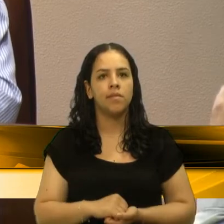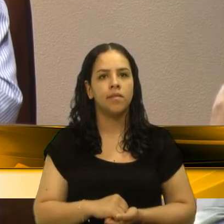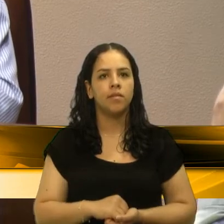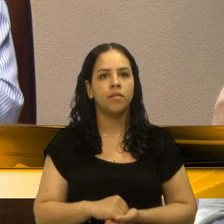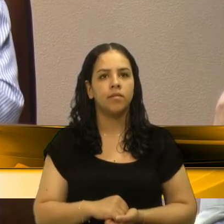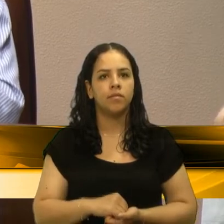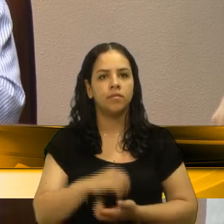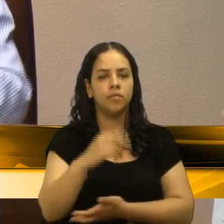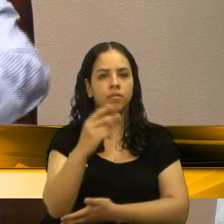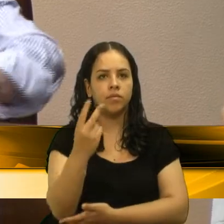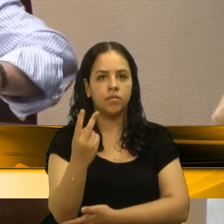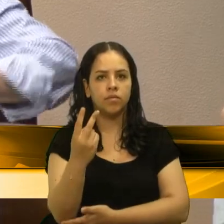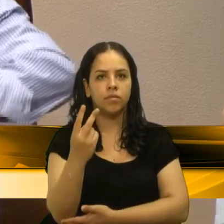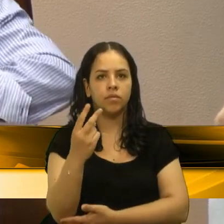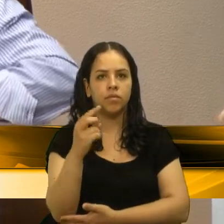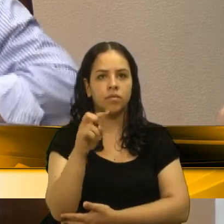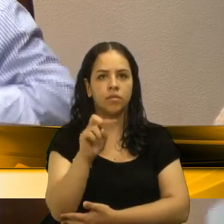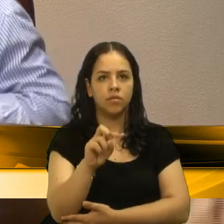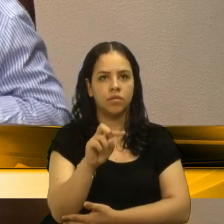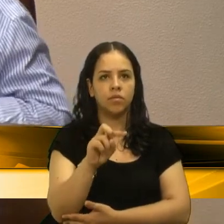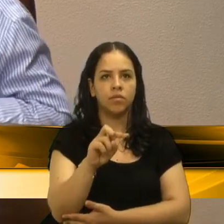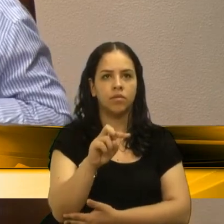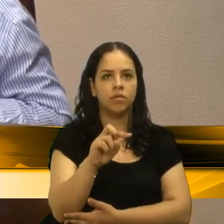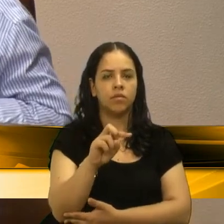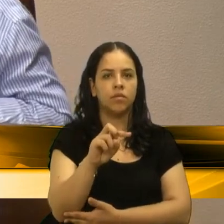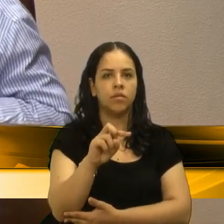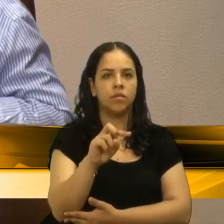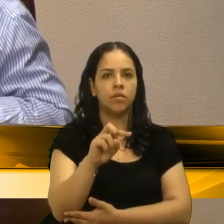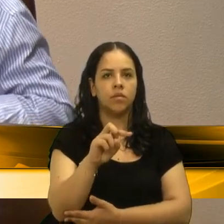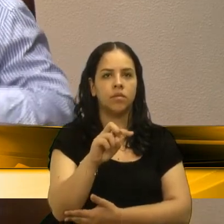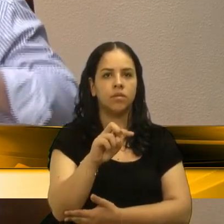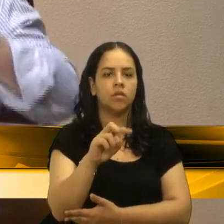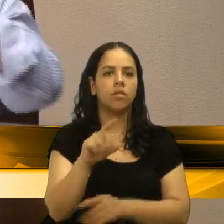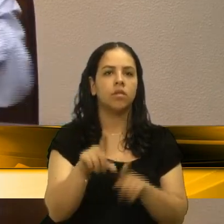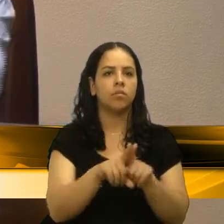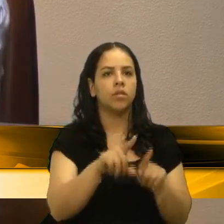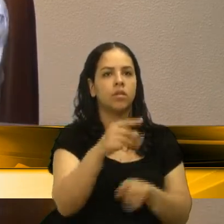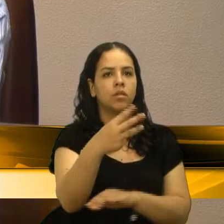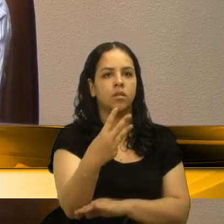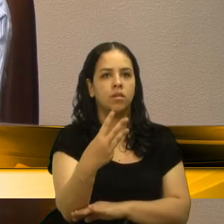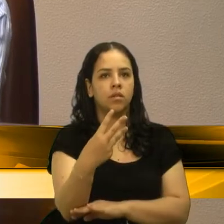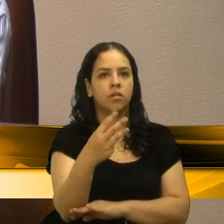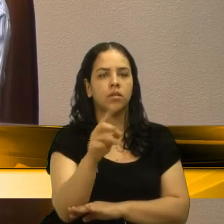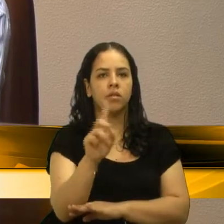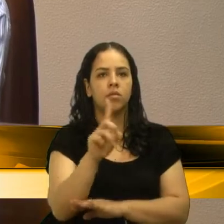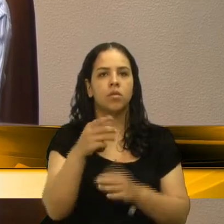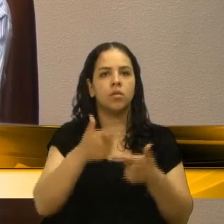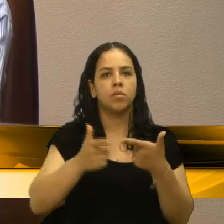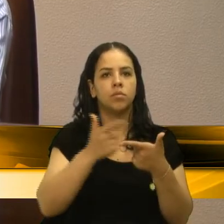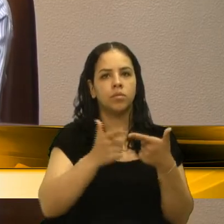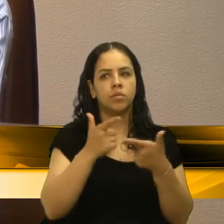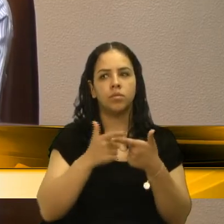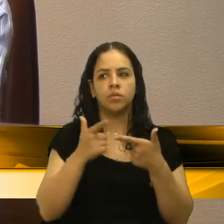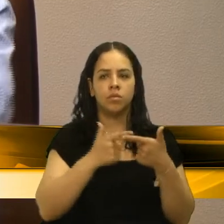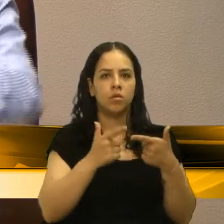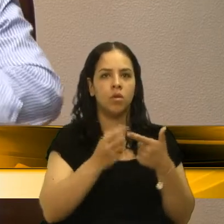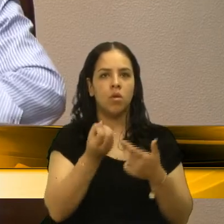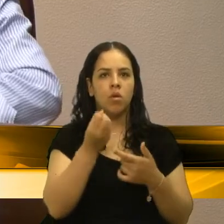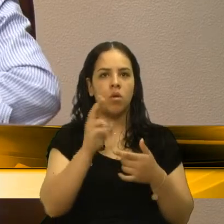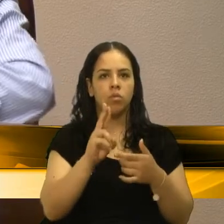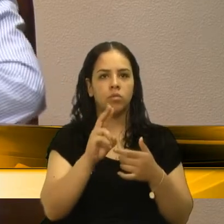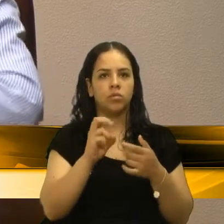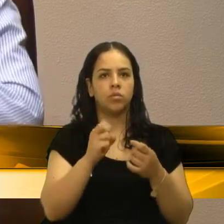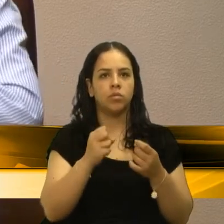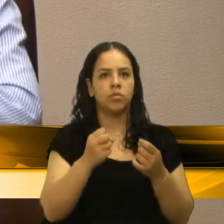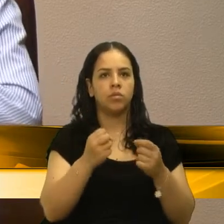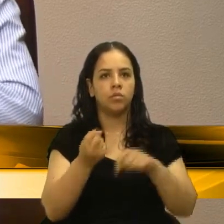2, não perturbarem o trânsito público. E 3, não prejudicarem o calçamento ou ajardinamento, entre